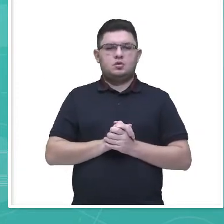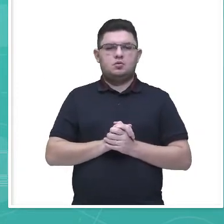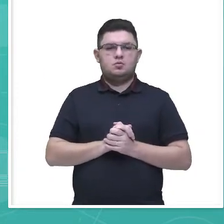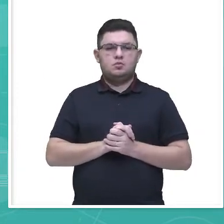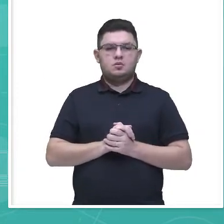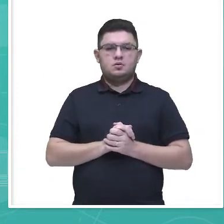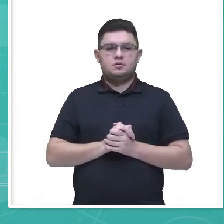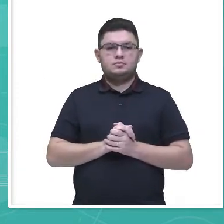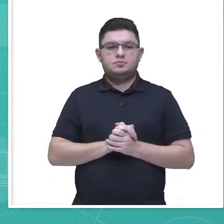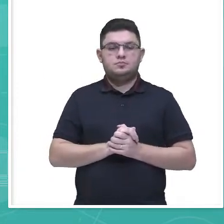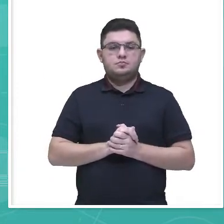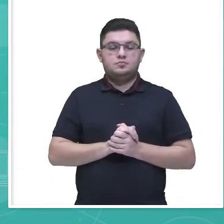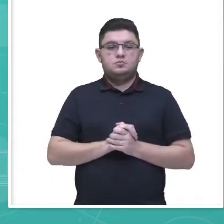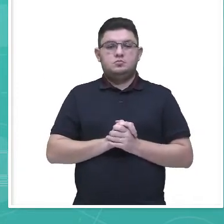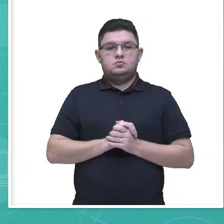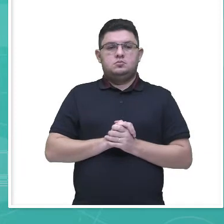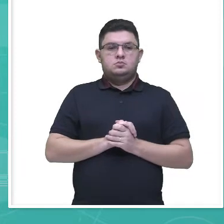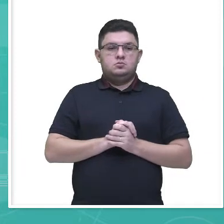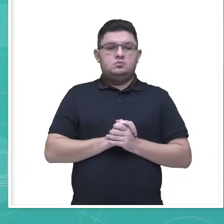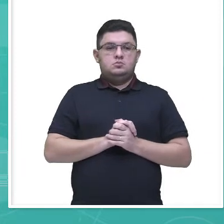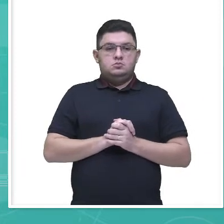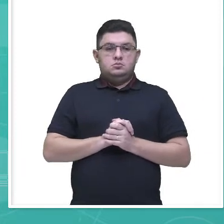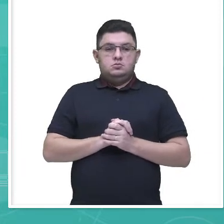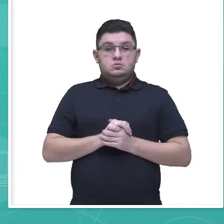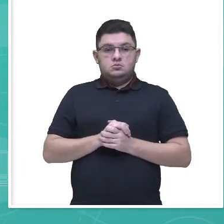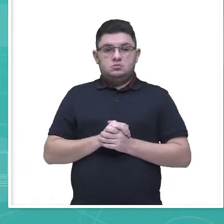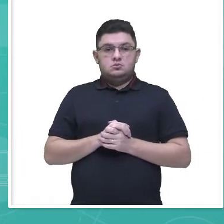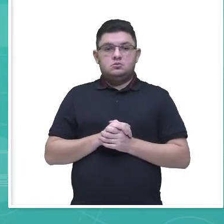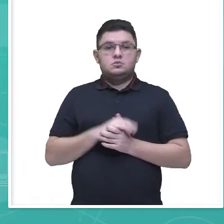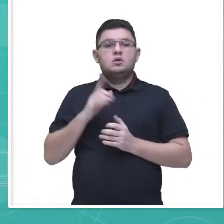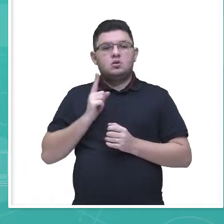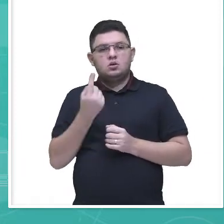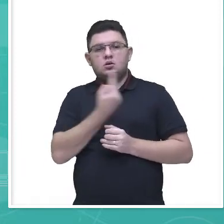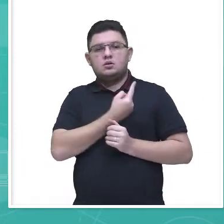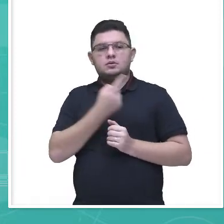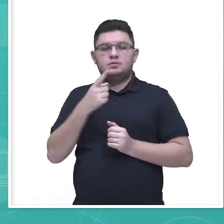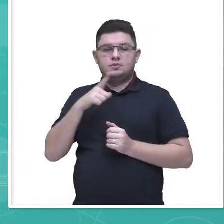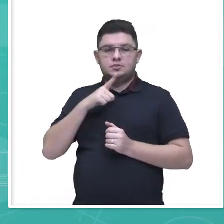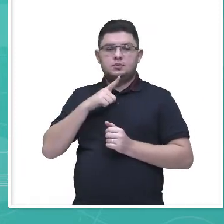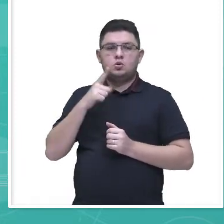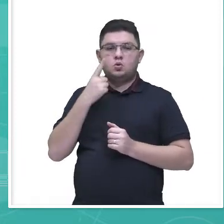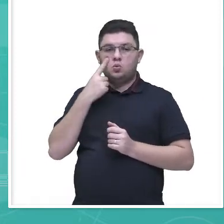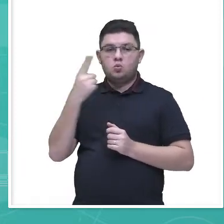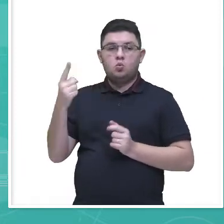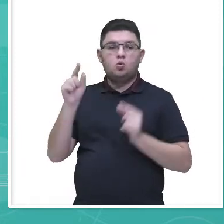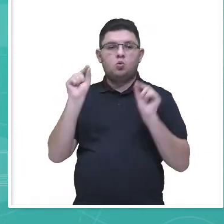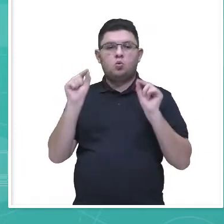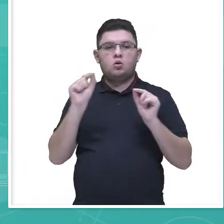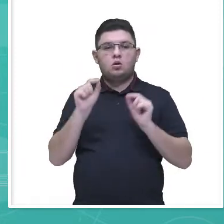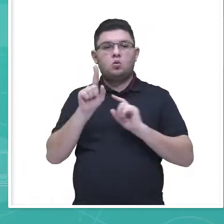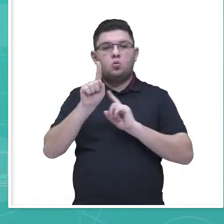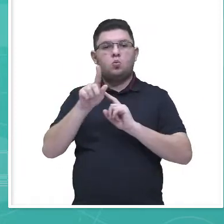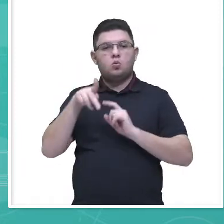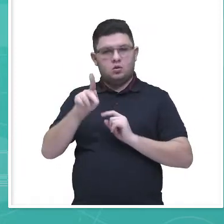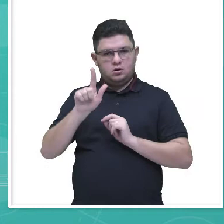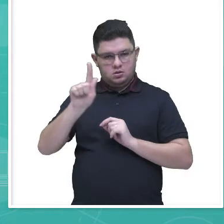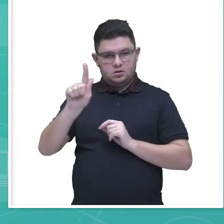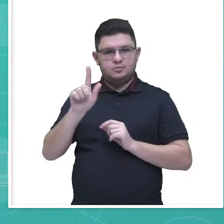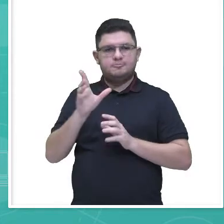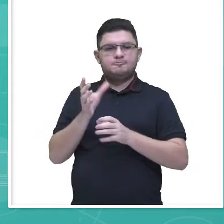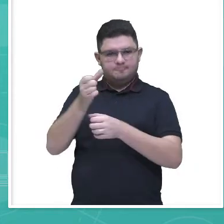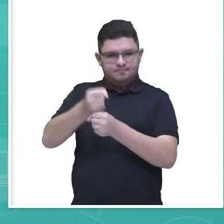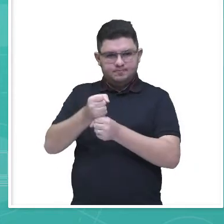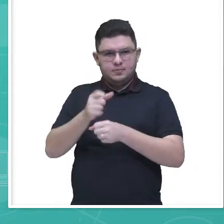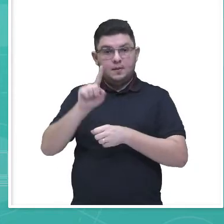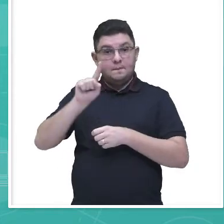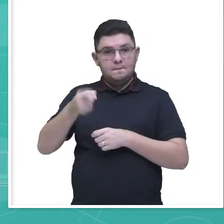Aí nós temos, olha só, 1 quilo corresponde a 1.000 gramas, como a gente já sabe, né?